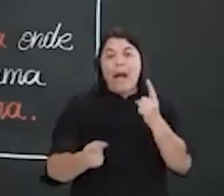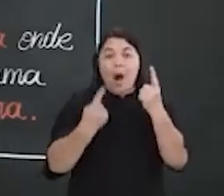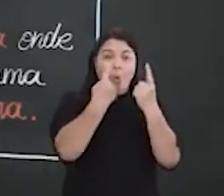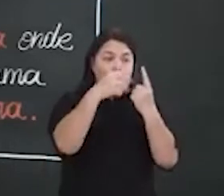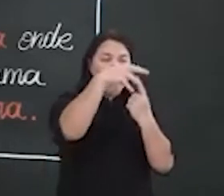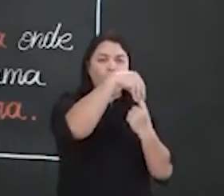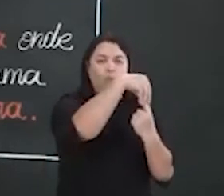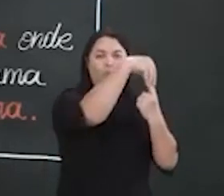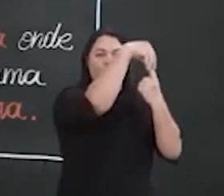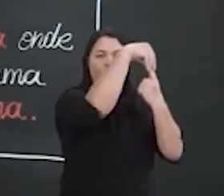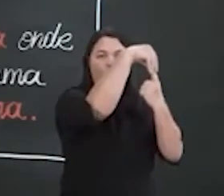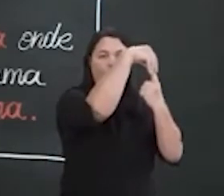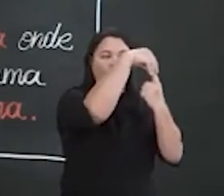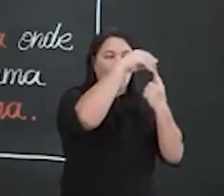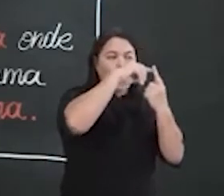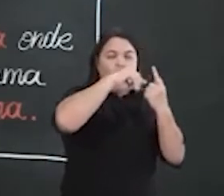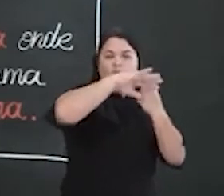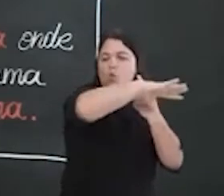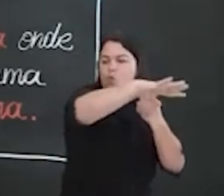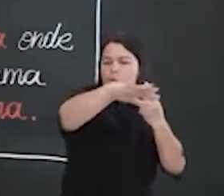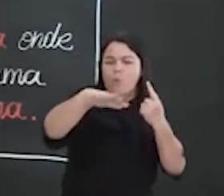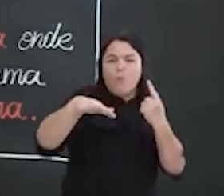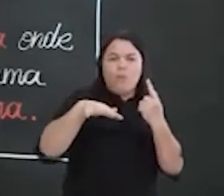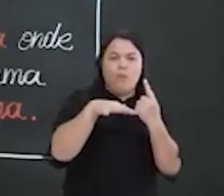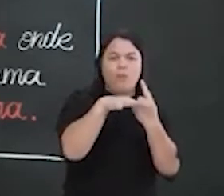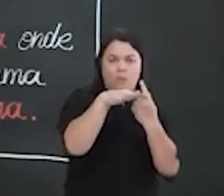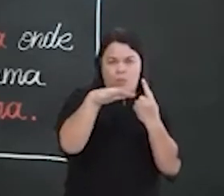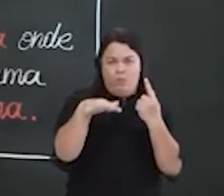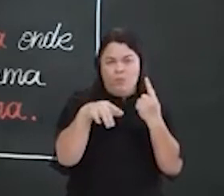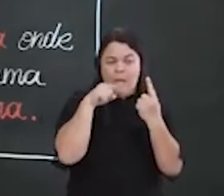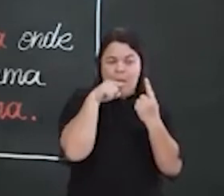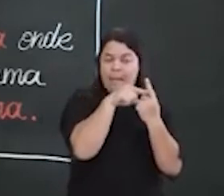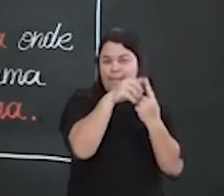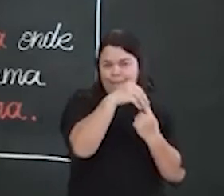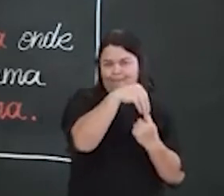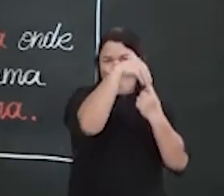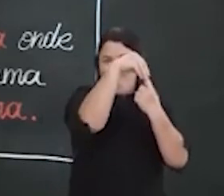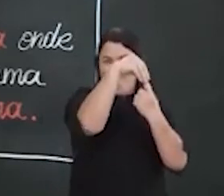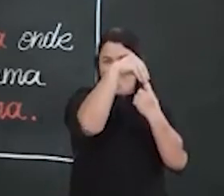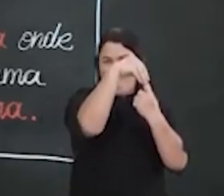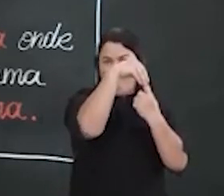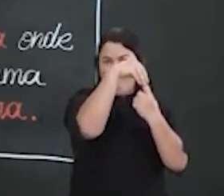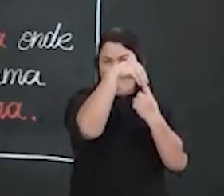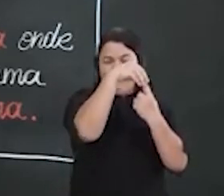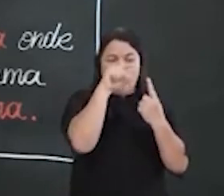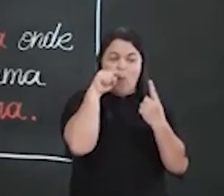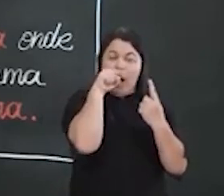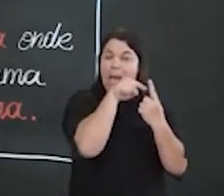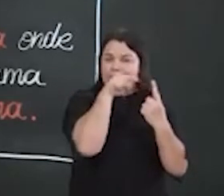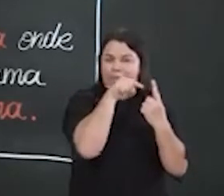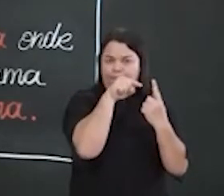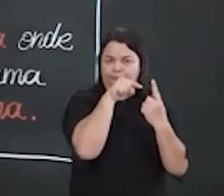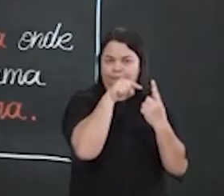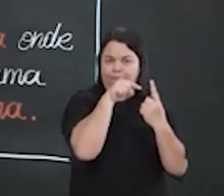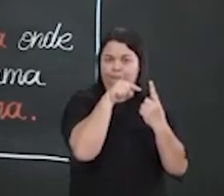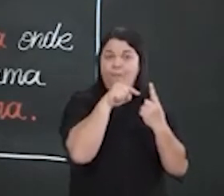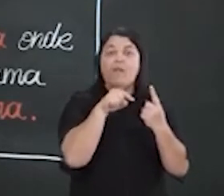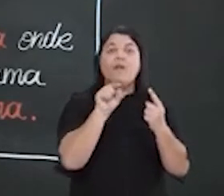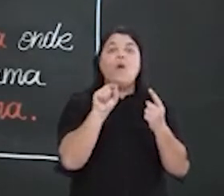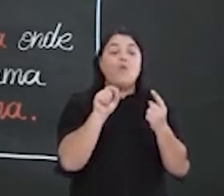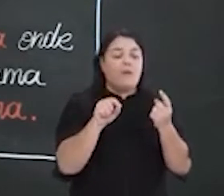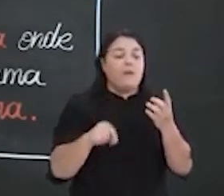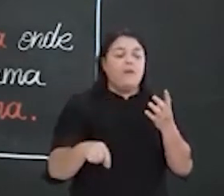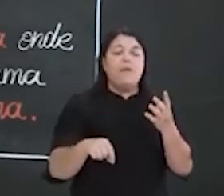outros, mostrar a distinção, que a característica desse elemento ela é muito forte. É aí que eu estou me referindo agora ao